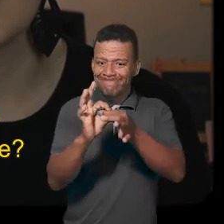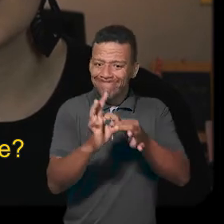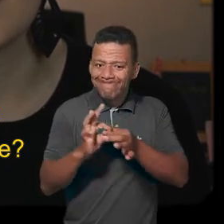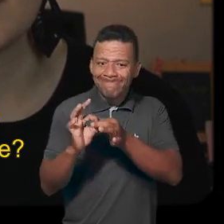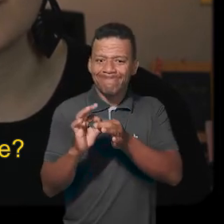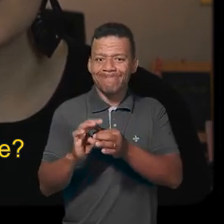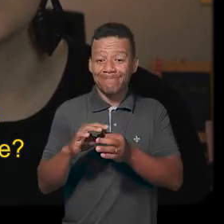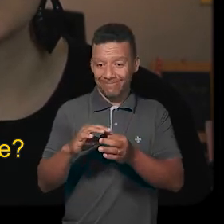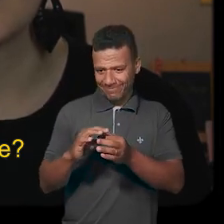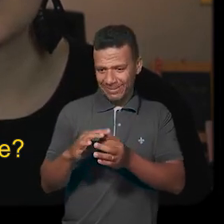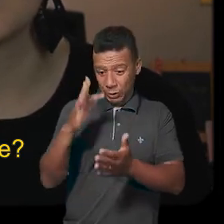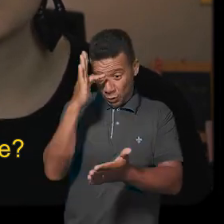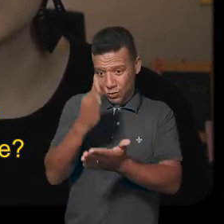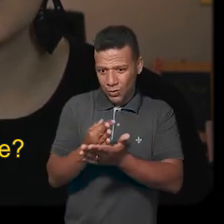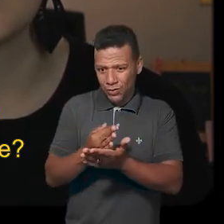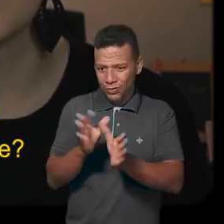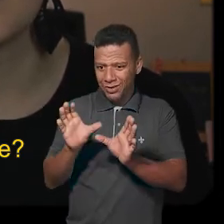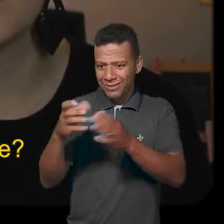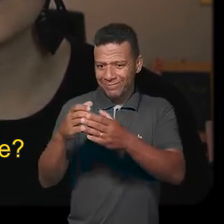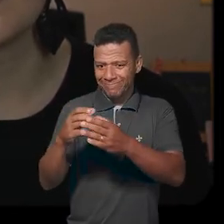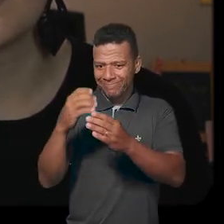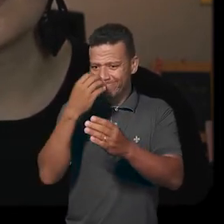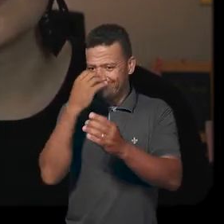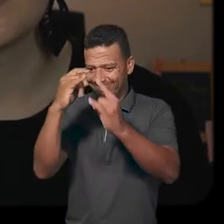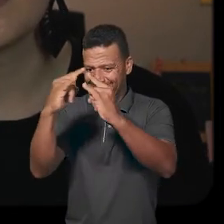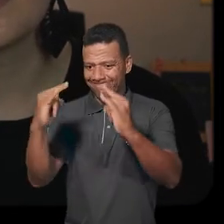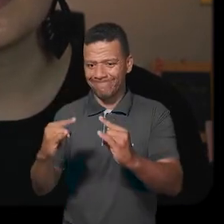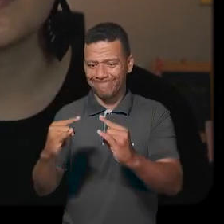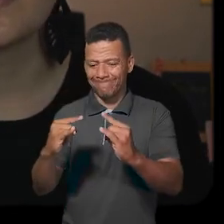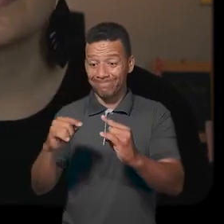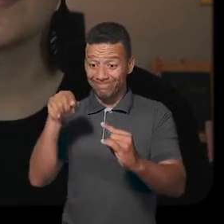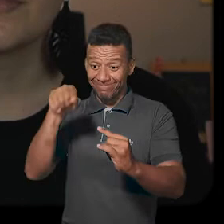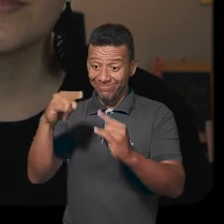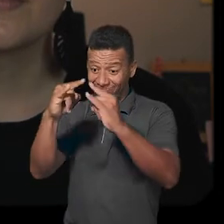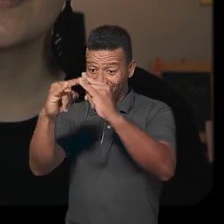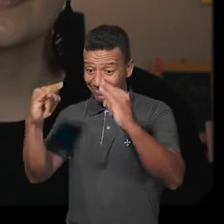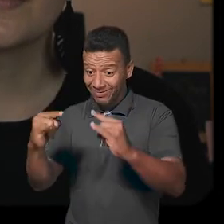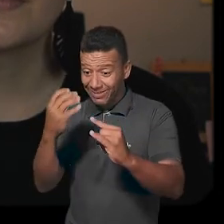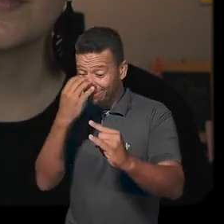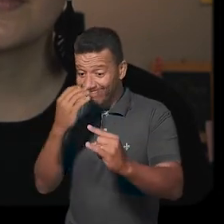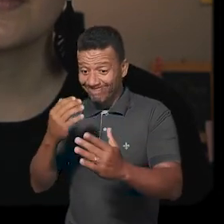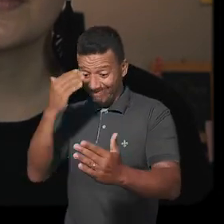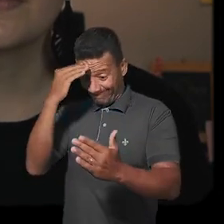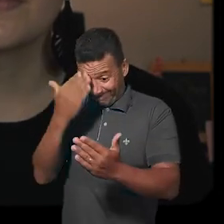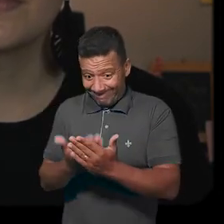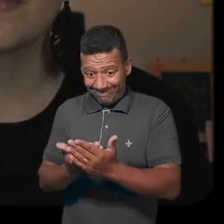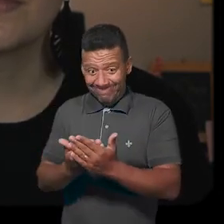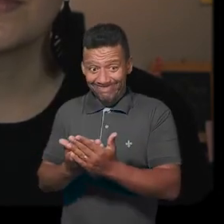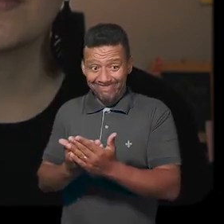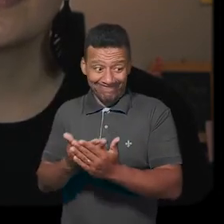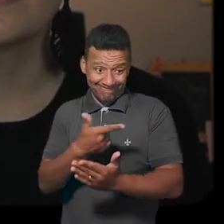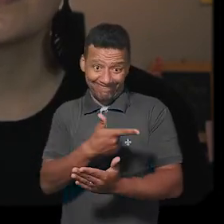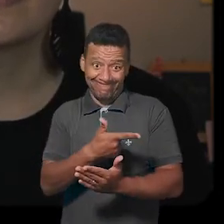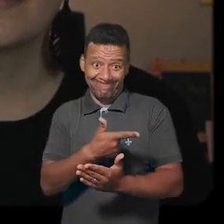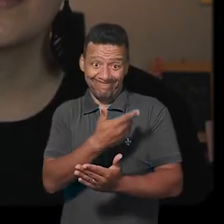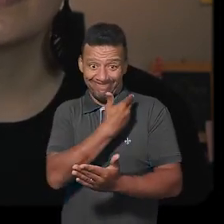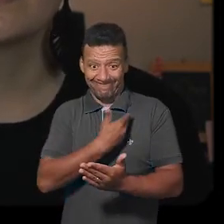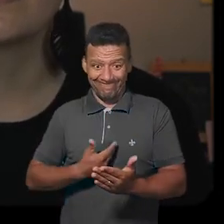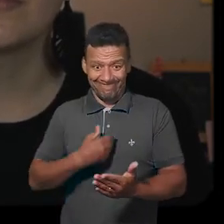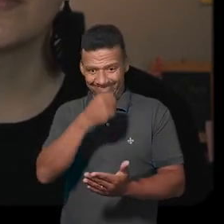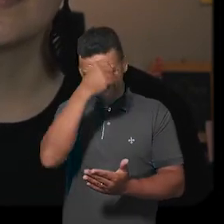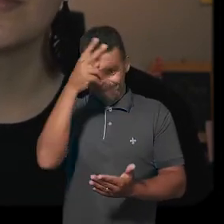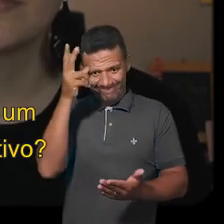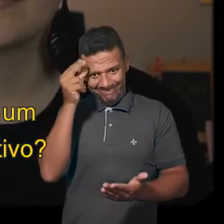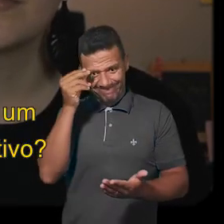para confiar no coletivo circense? E o coletivo está pronto para confiar e ter uma relação com o poder